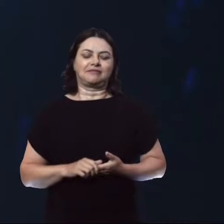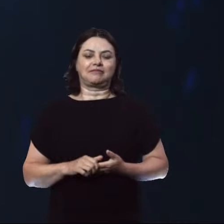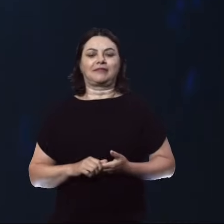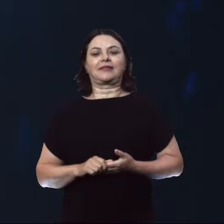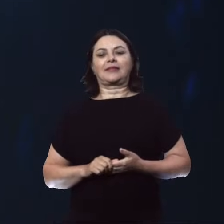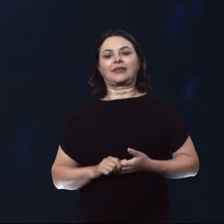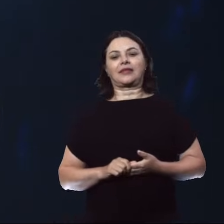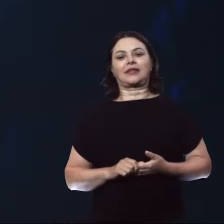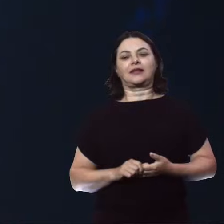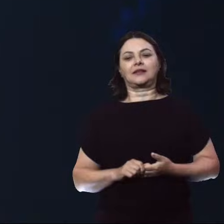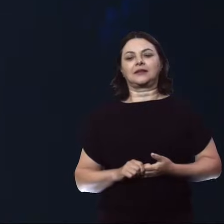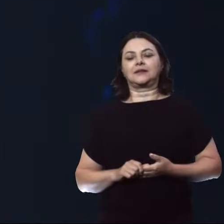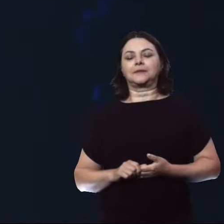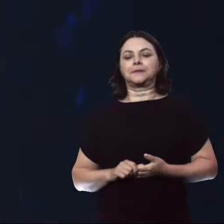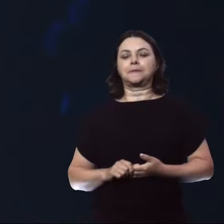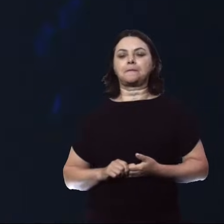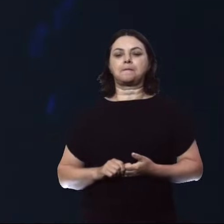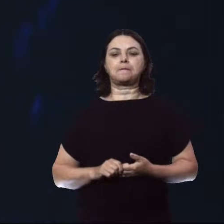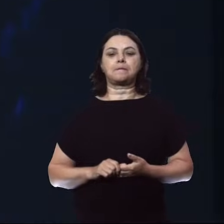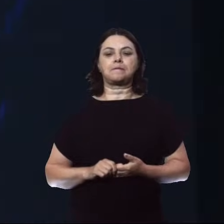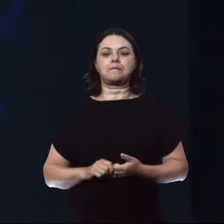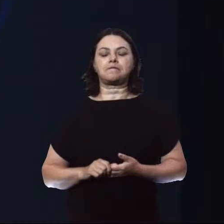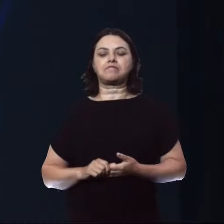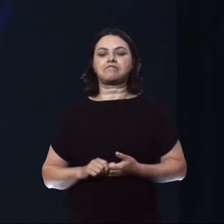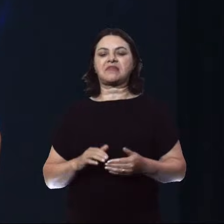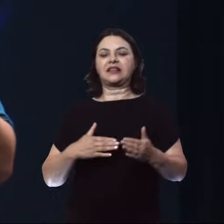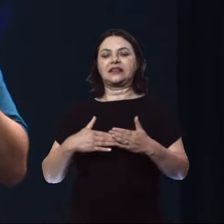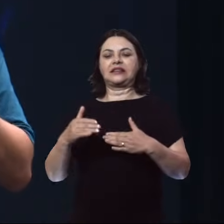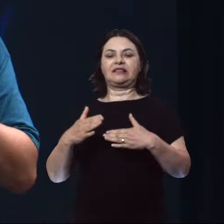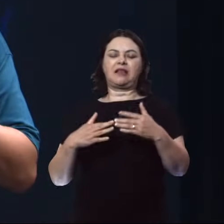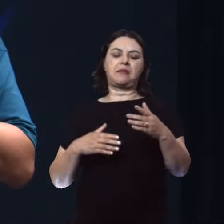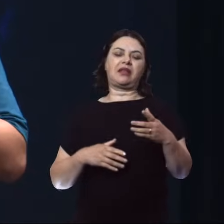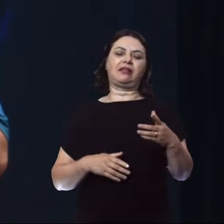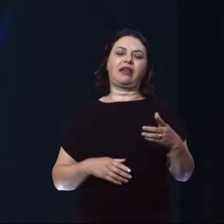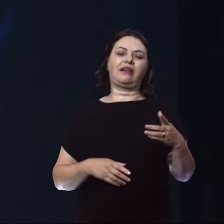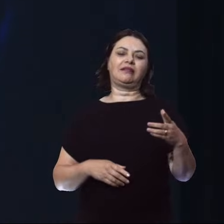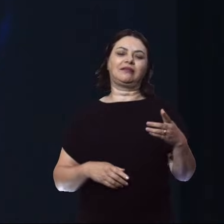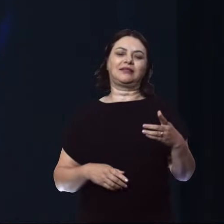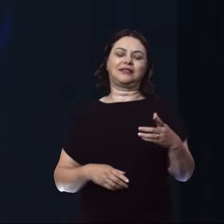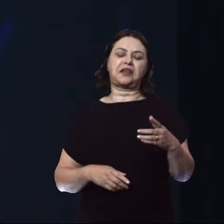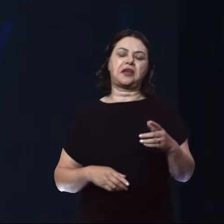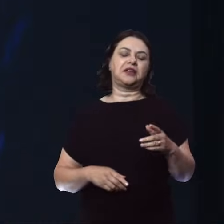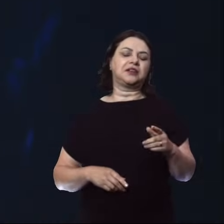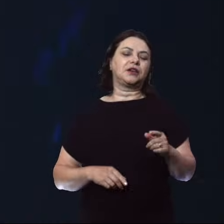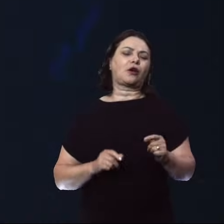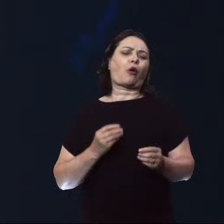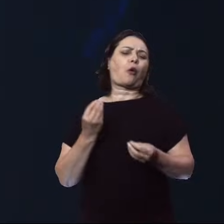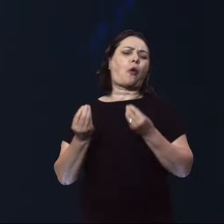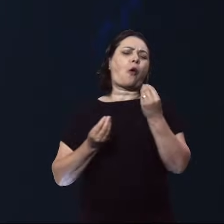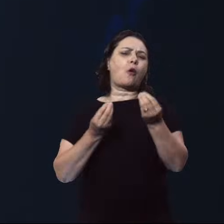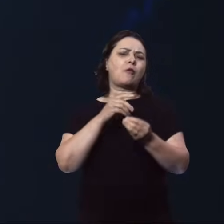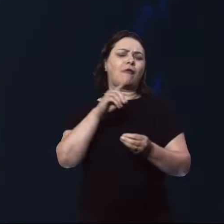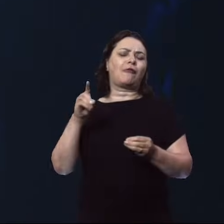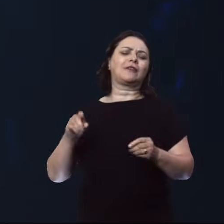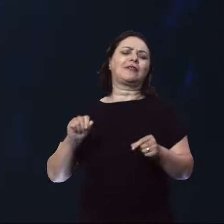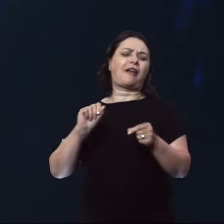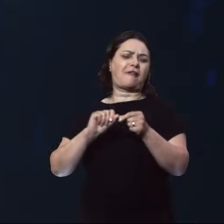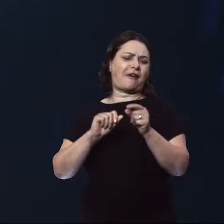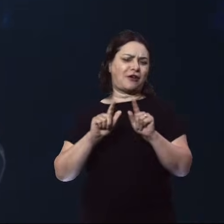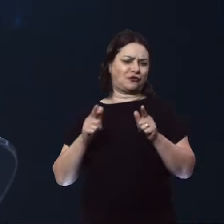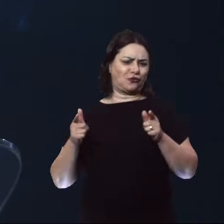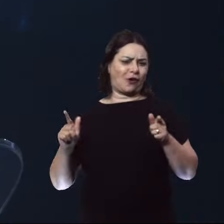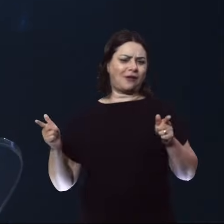perdão. Mas sabe que, independente da maneira que cada um de nós faz churrasco, independente da sua maneira de